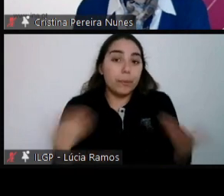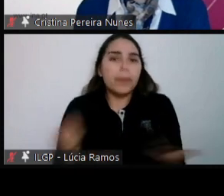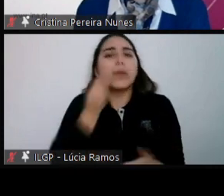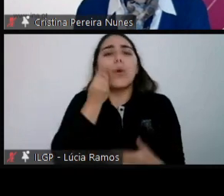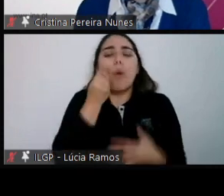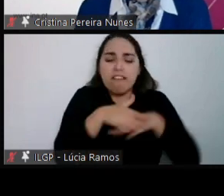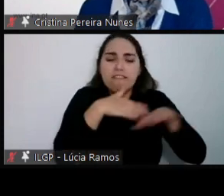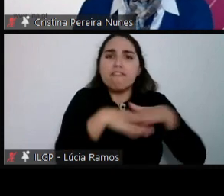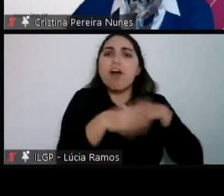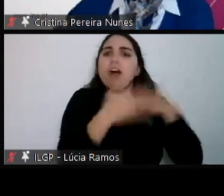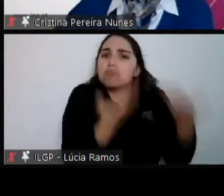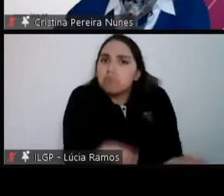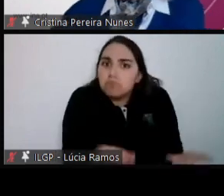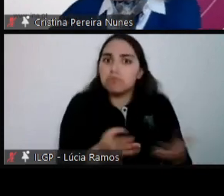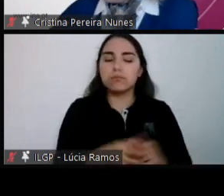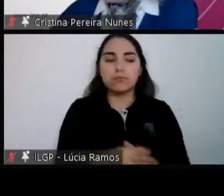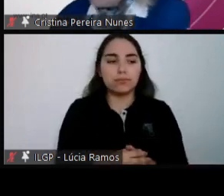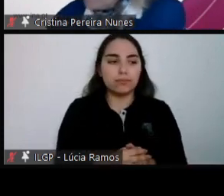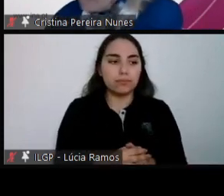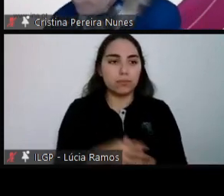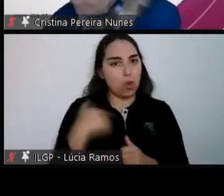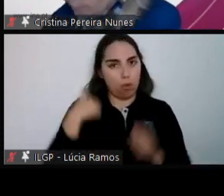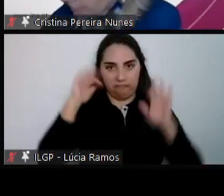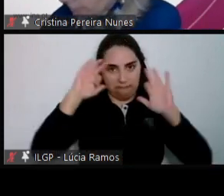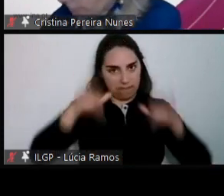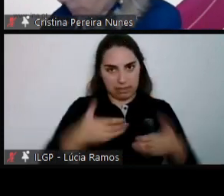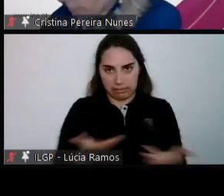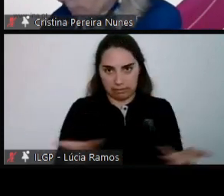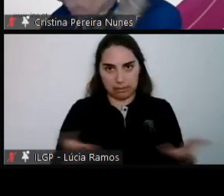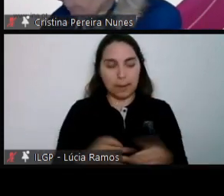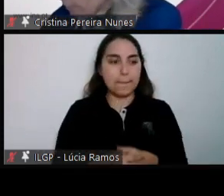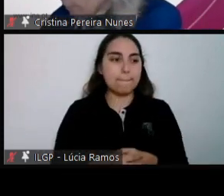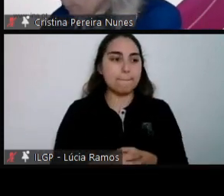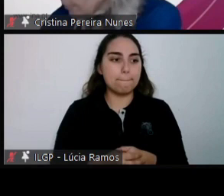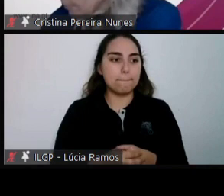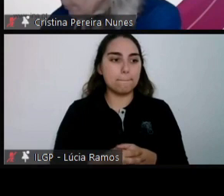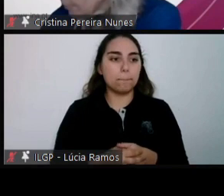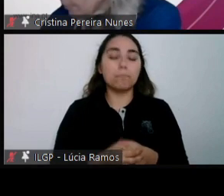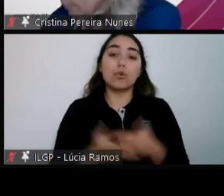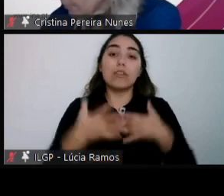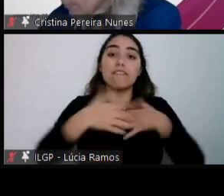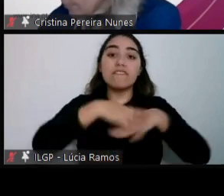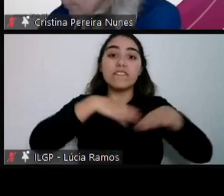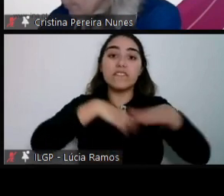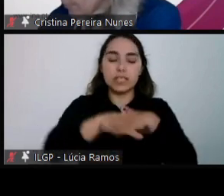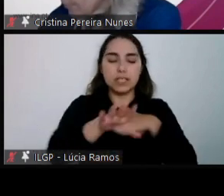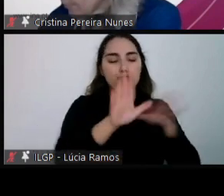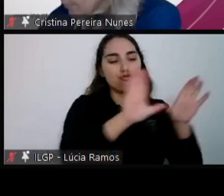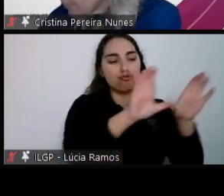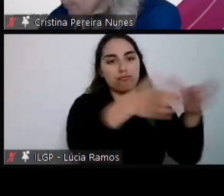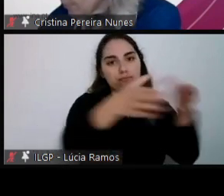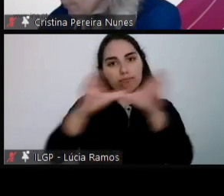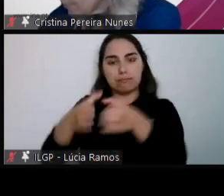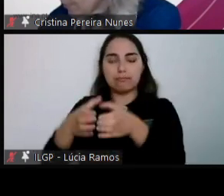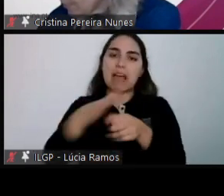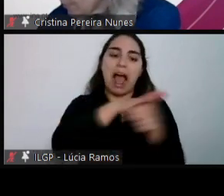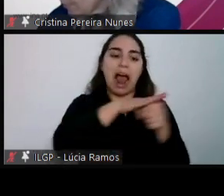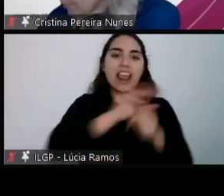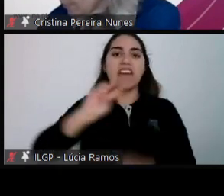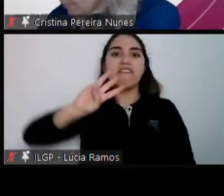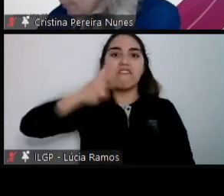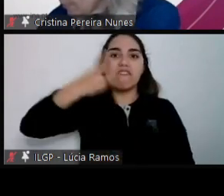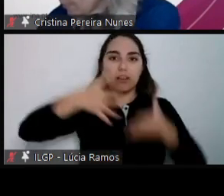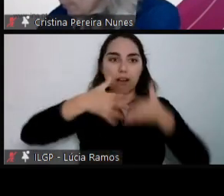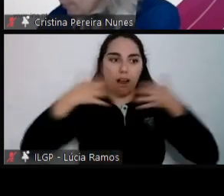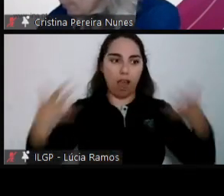operacionalizar? Aqui só, e termino com isto, vamos operacionalizar em 3 grandes blocos. Primeiro, foco no